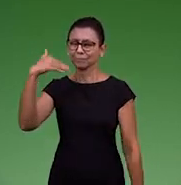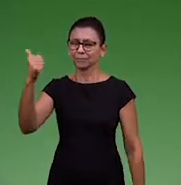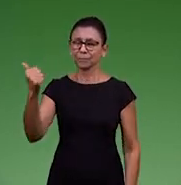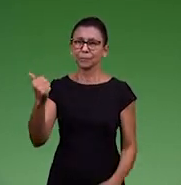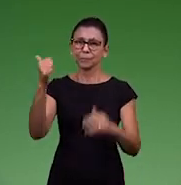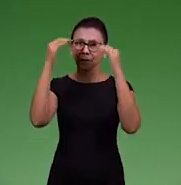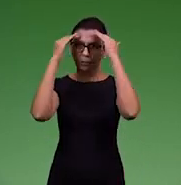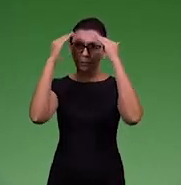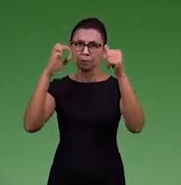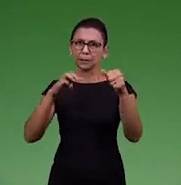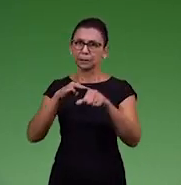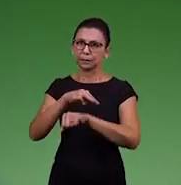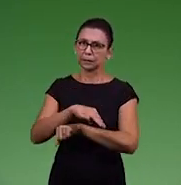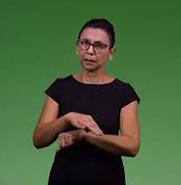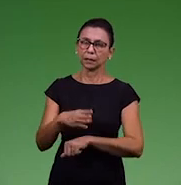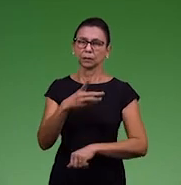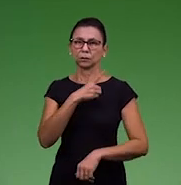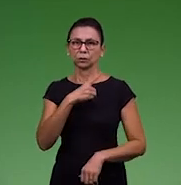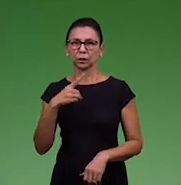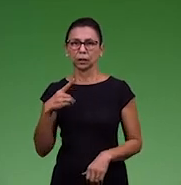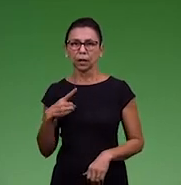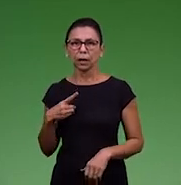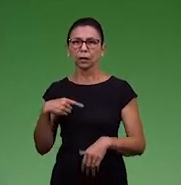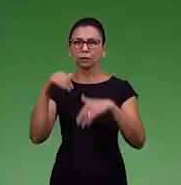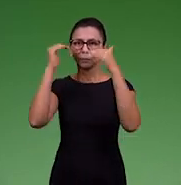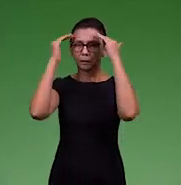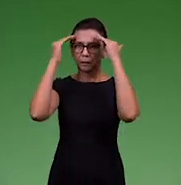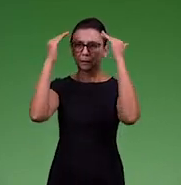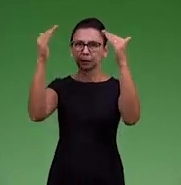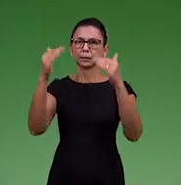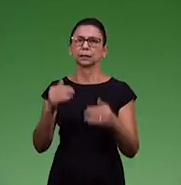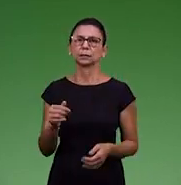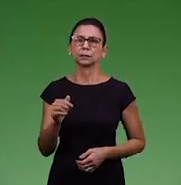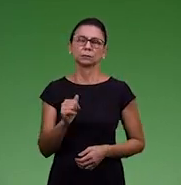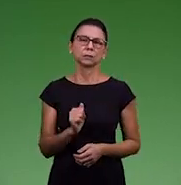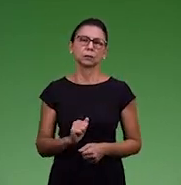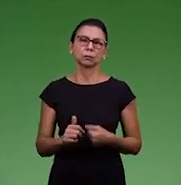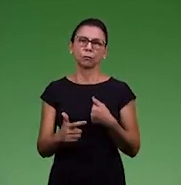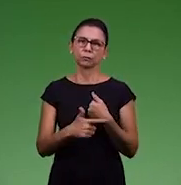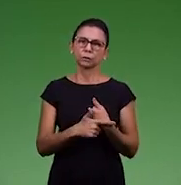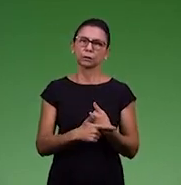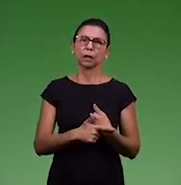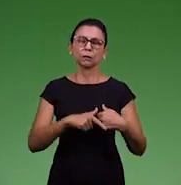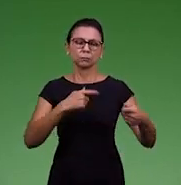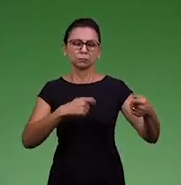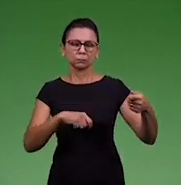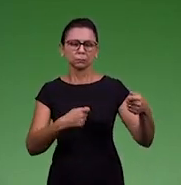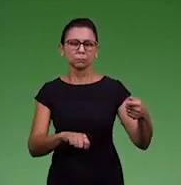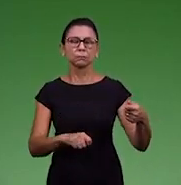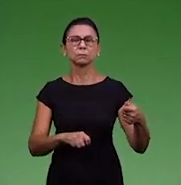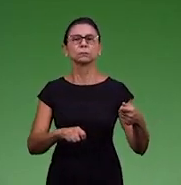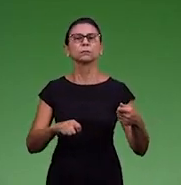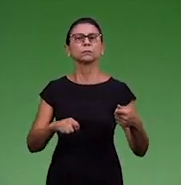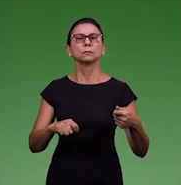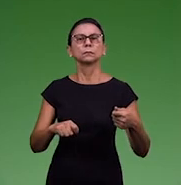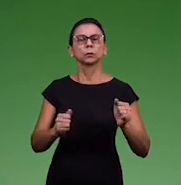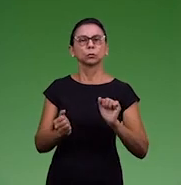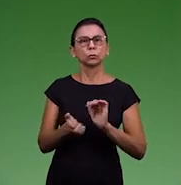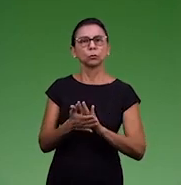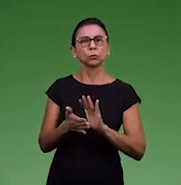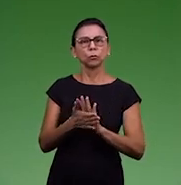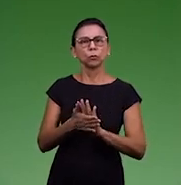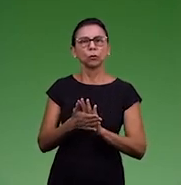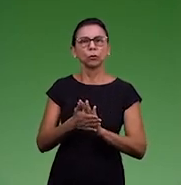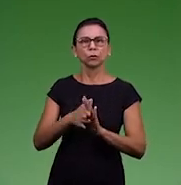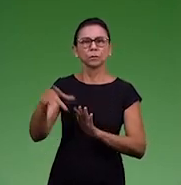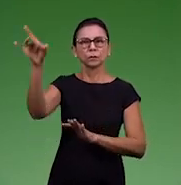nosso ministério, obediente ao nosso diaconato, obediente à nossa função como instrumentista, grupo louvor. O louvor nosso tem que ser dirigido pelo